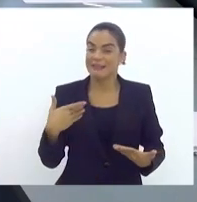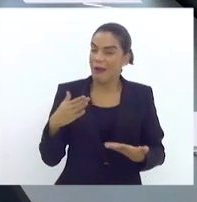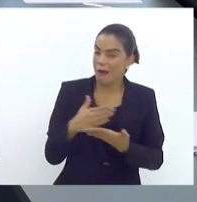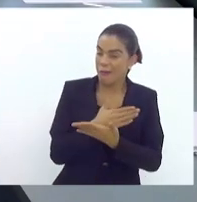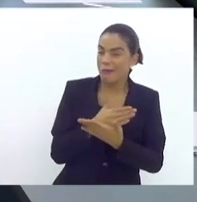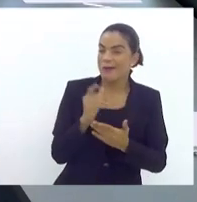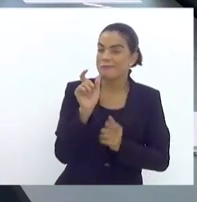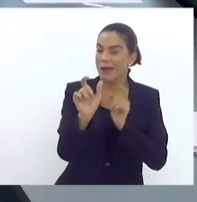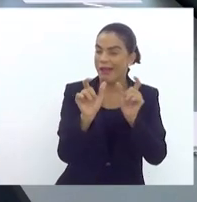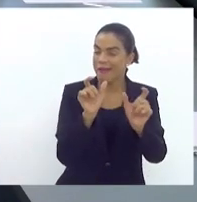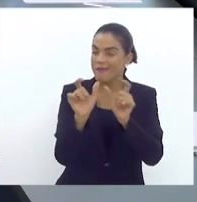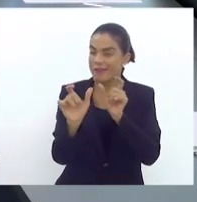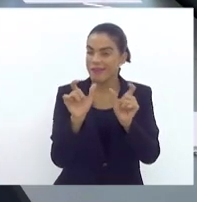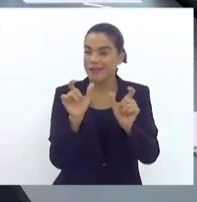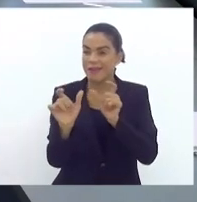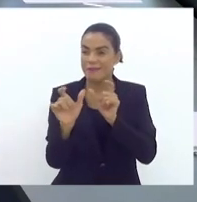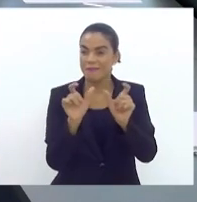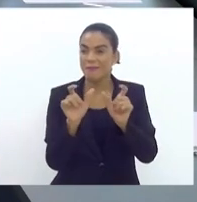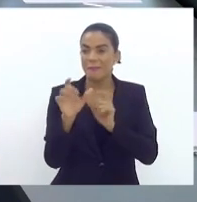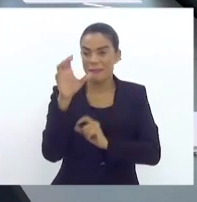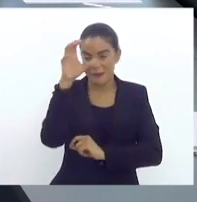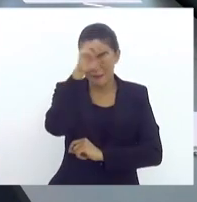palavrinhas que eu estou aprendendo